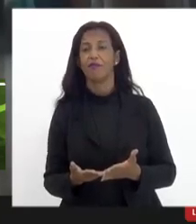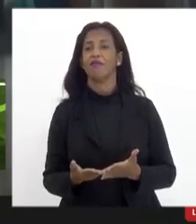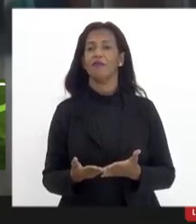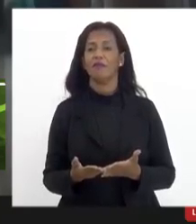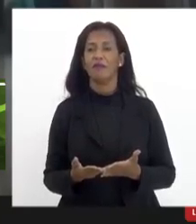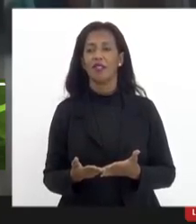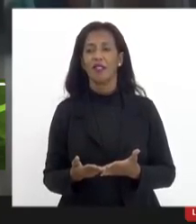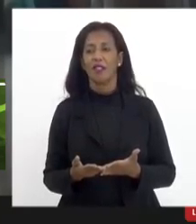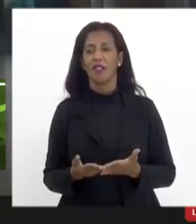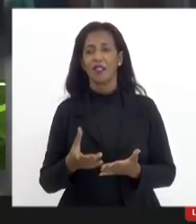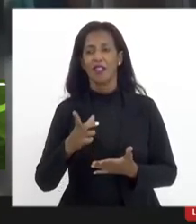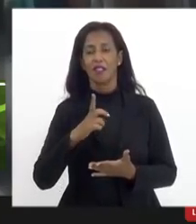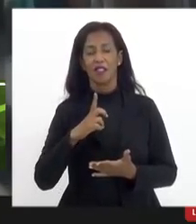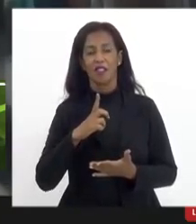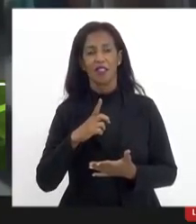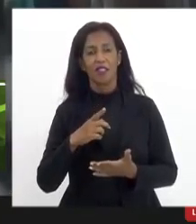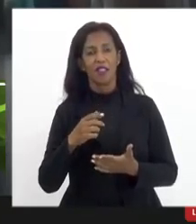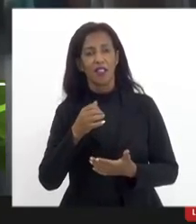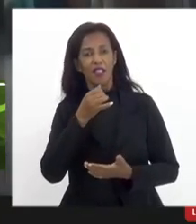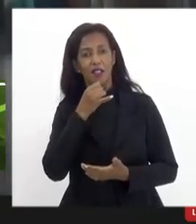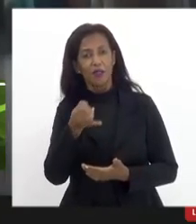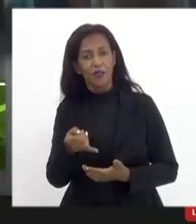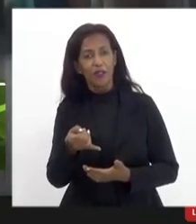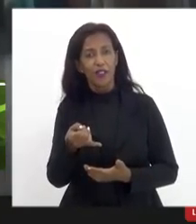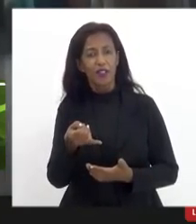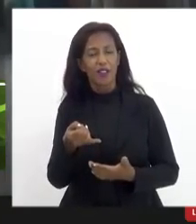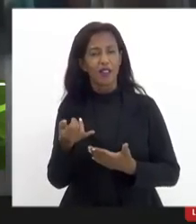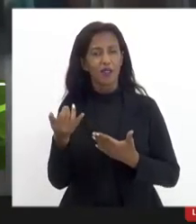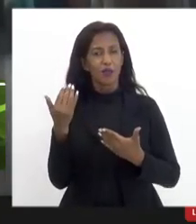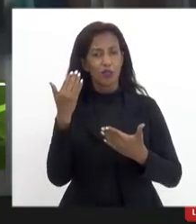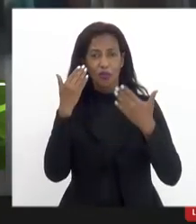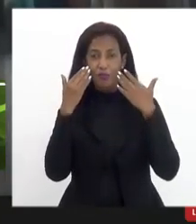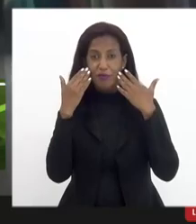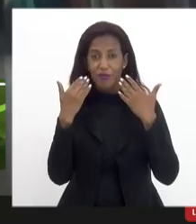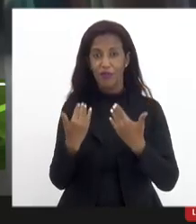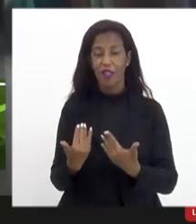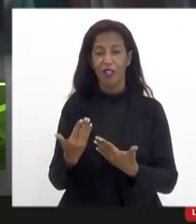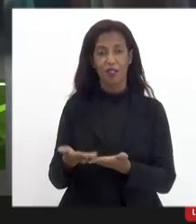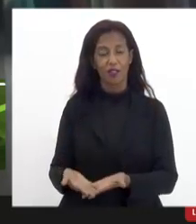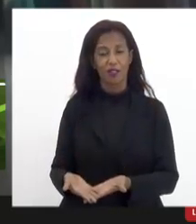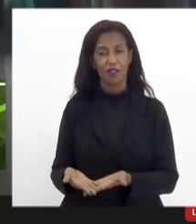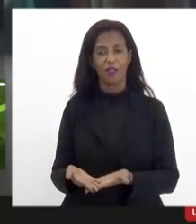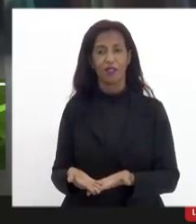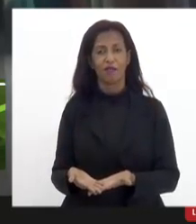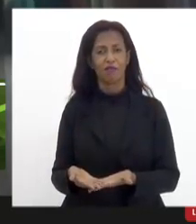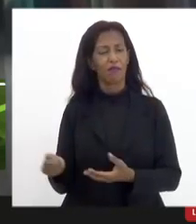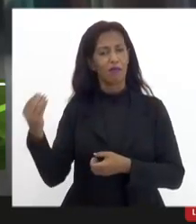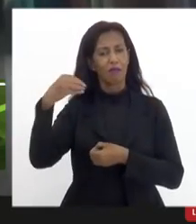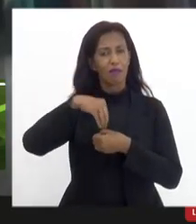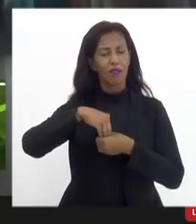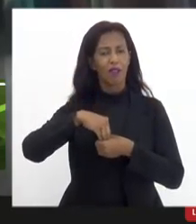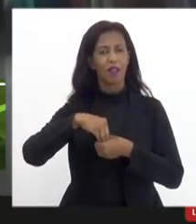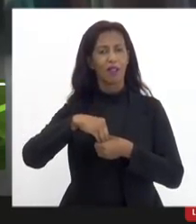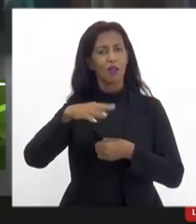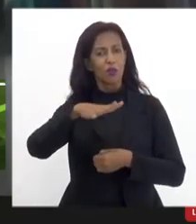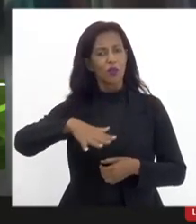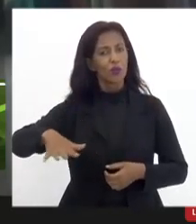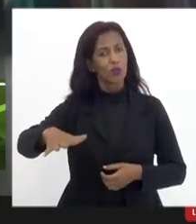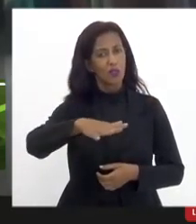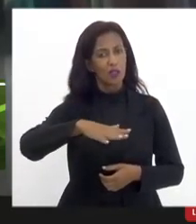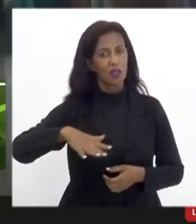fica as suas manifestações, elas ficam dentro do